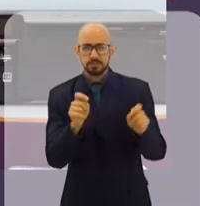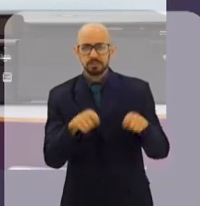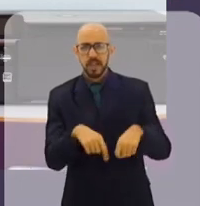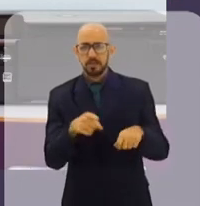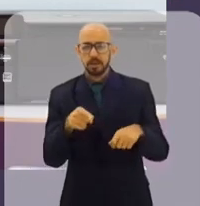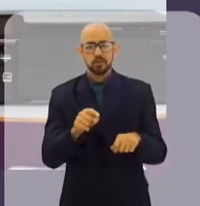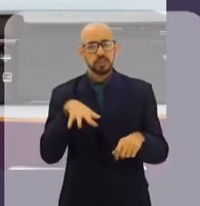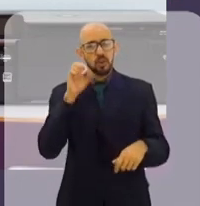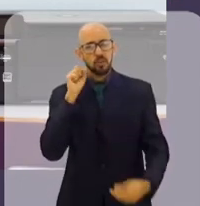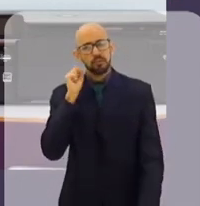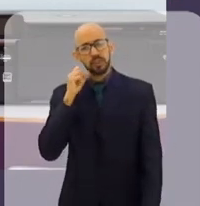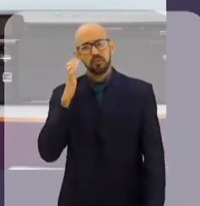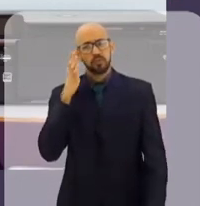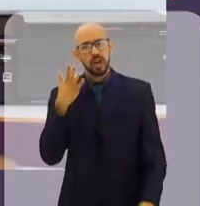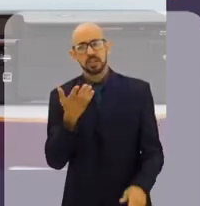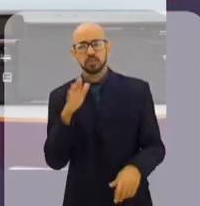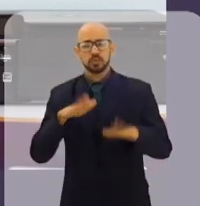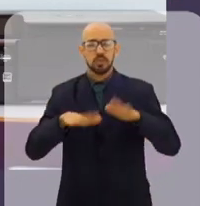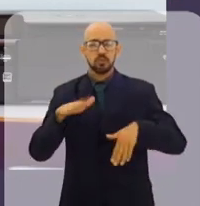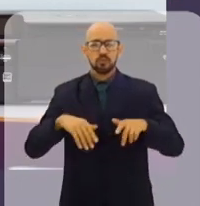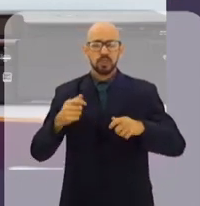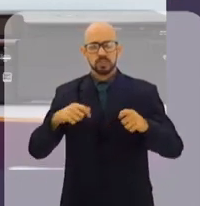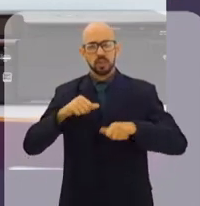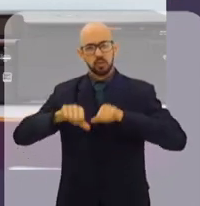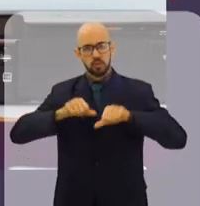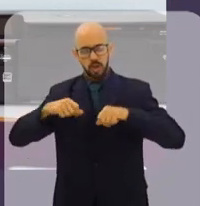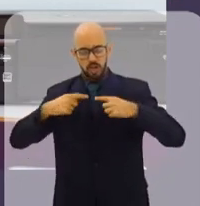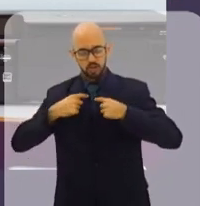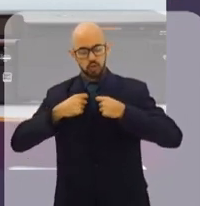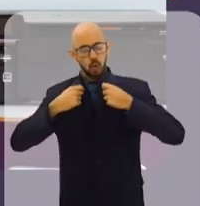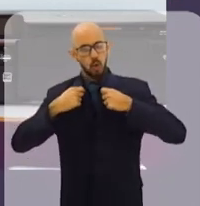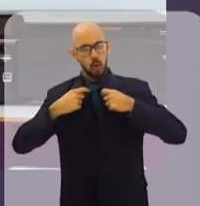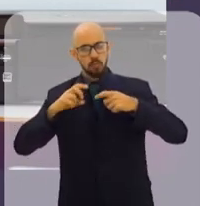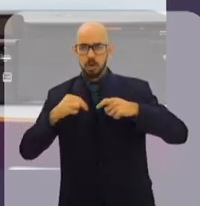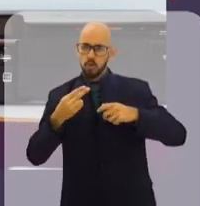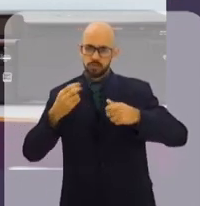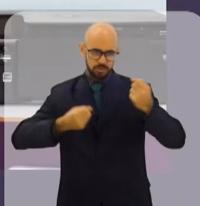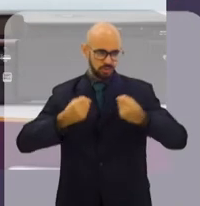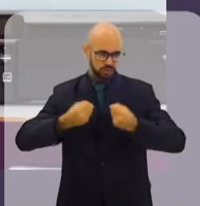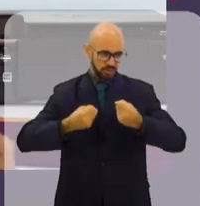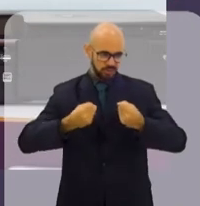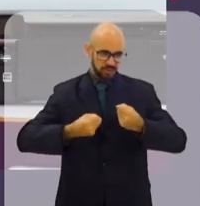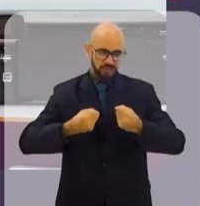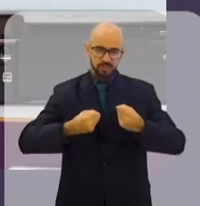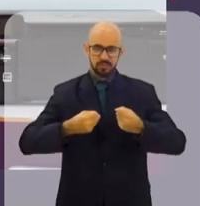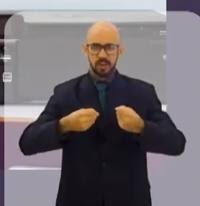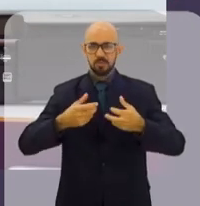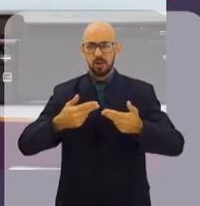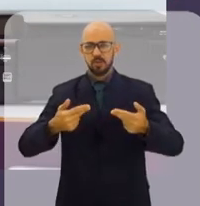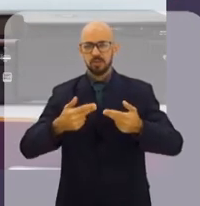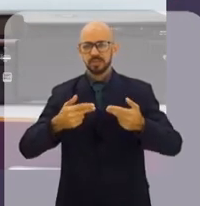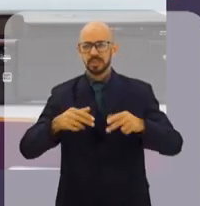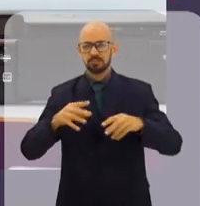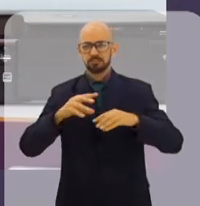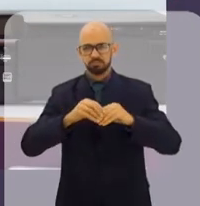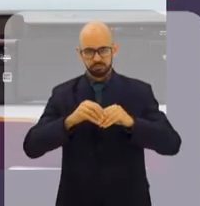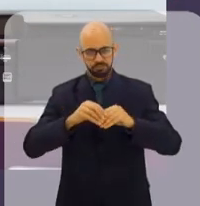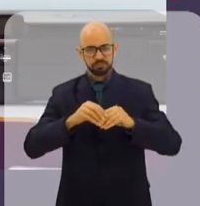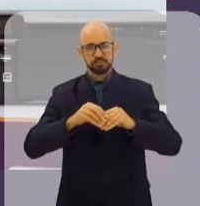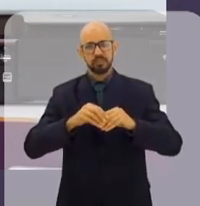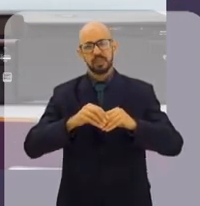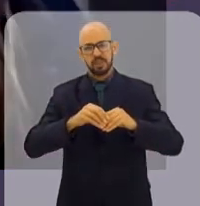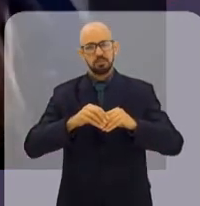se arrumando para sair ou dirigindo, né? Uma coisa bem assim que pode ser integrada no dia a dia das